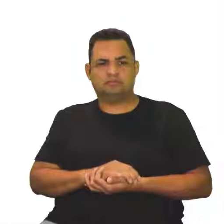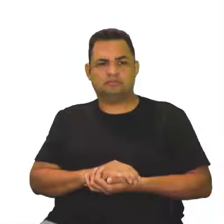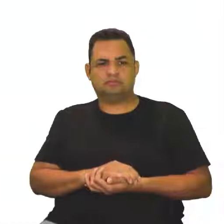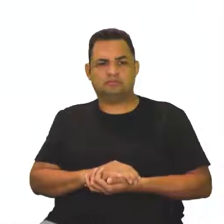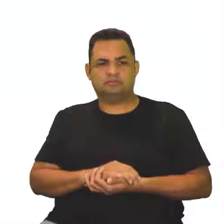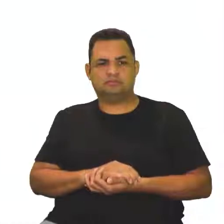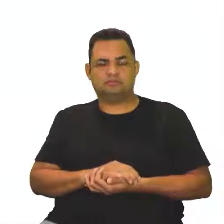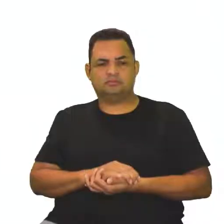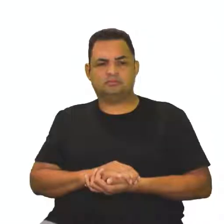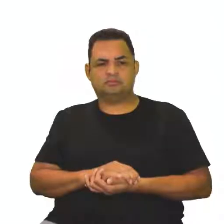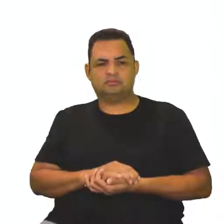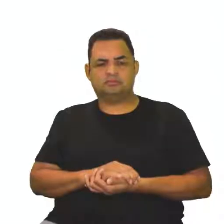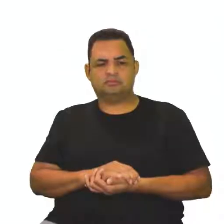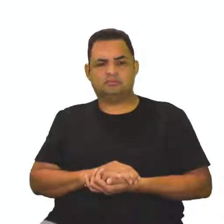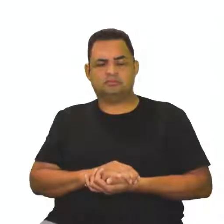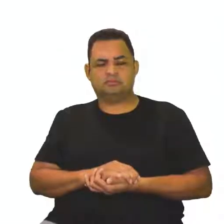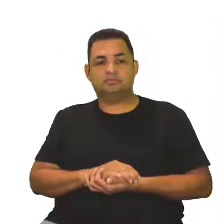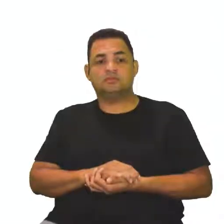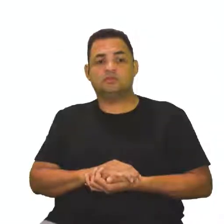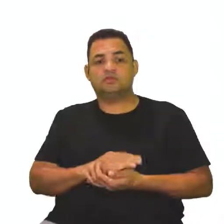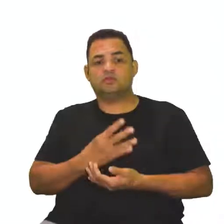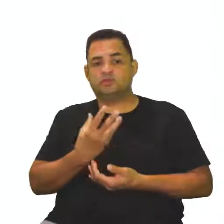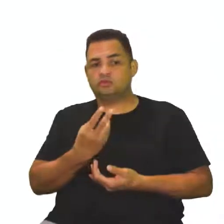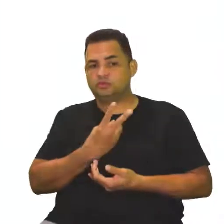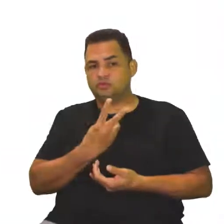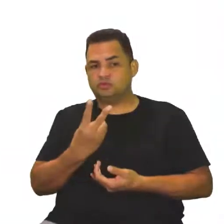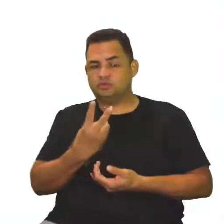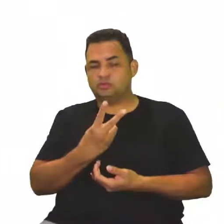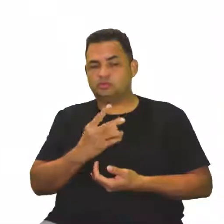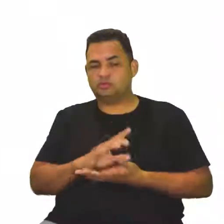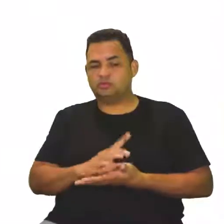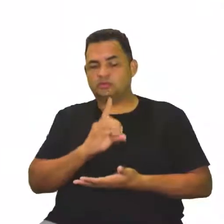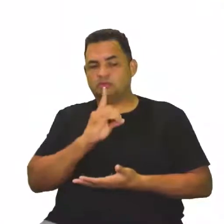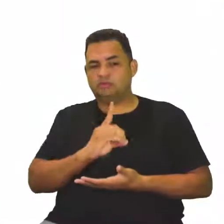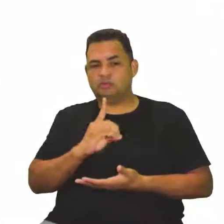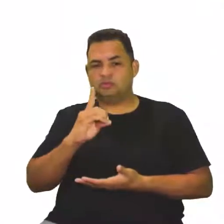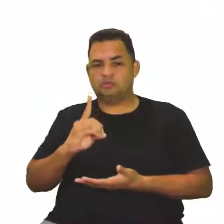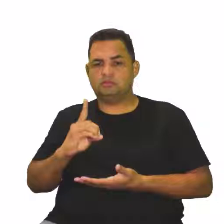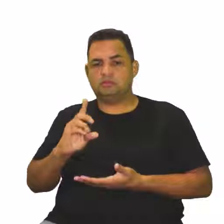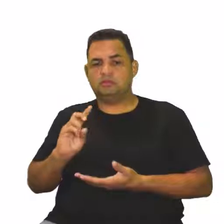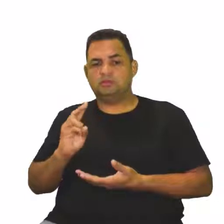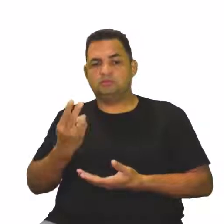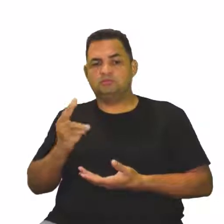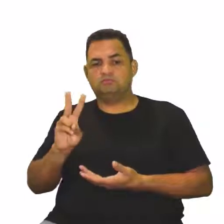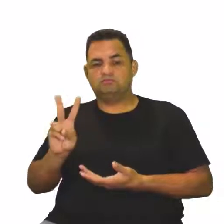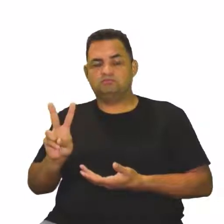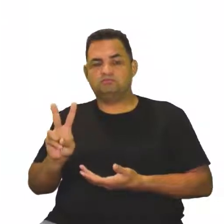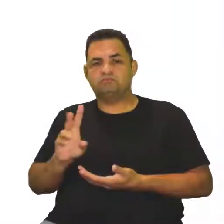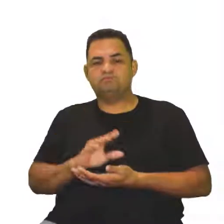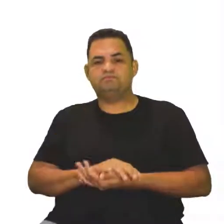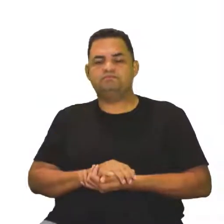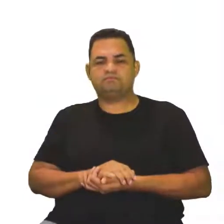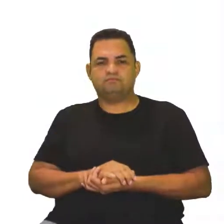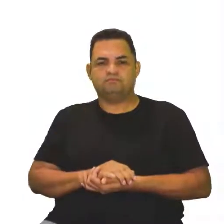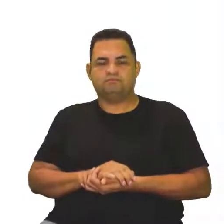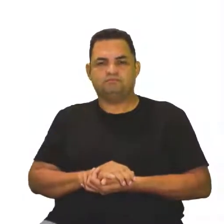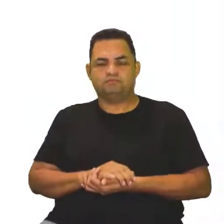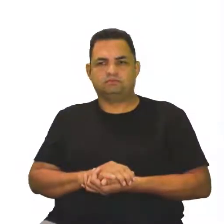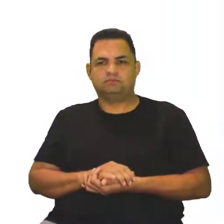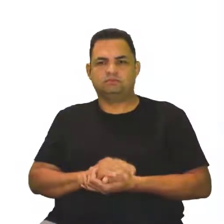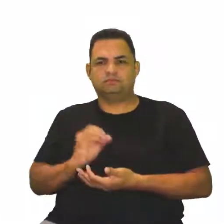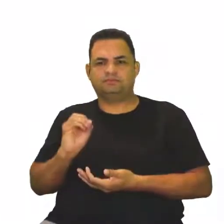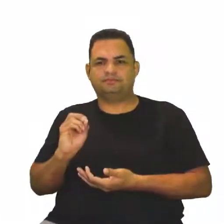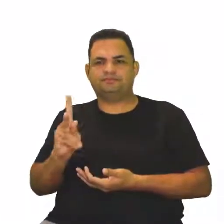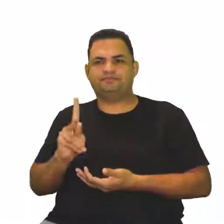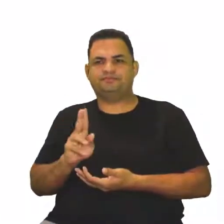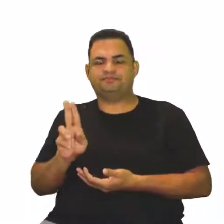Ambos esses dois aqui é para trabalhar DDP ou voltagem, e a gente pode também utilizar essa outra formulazinha aqui,